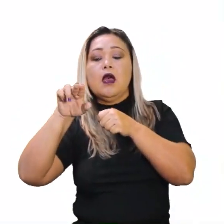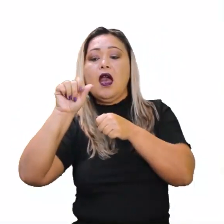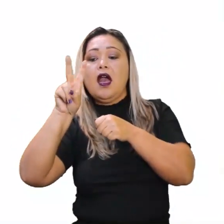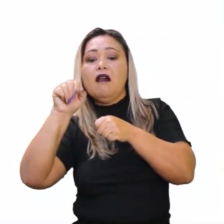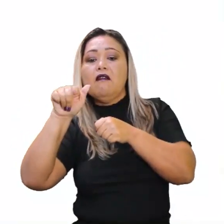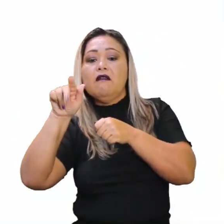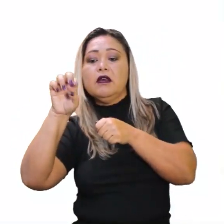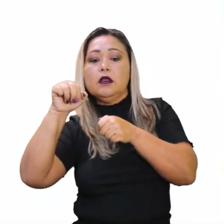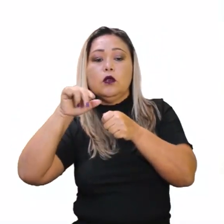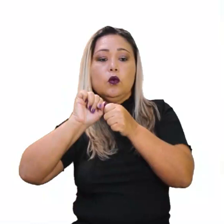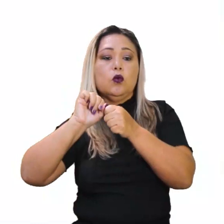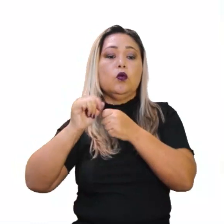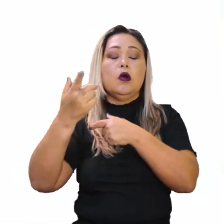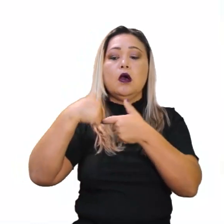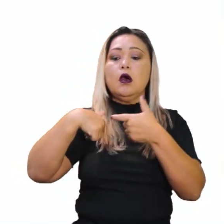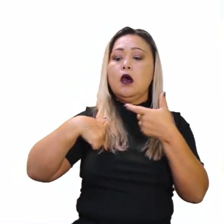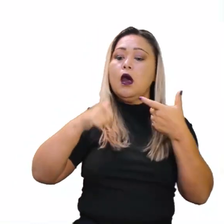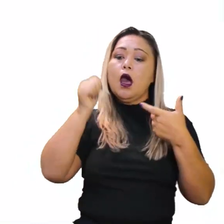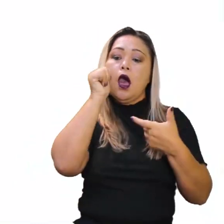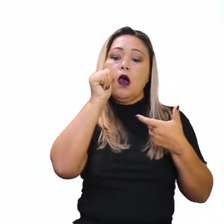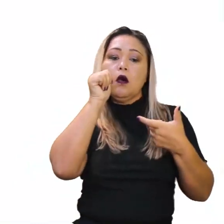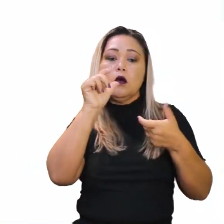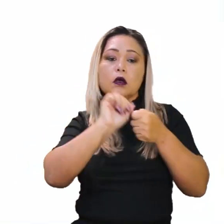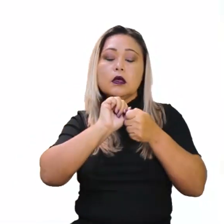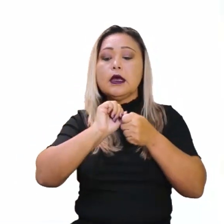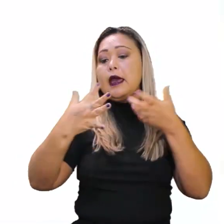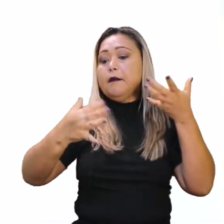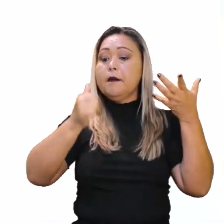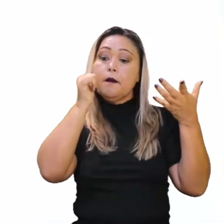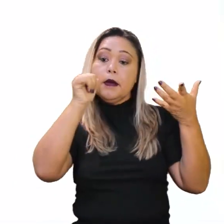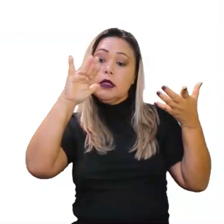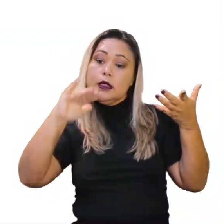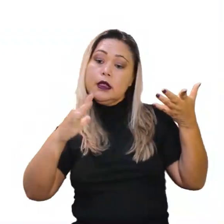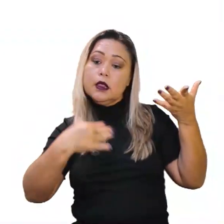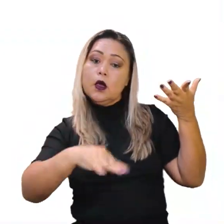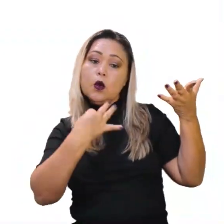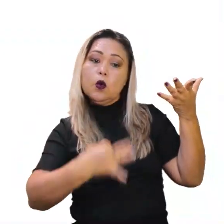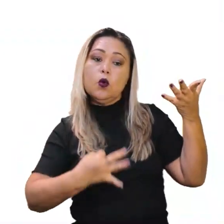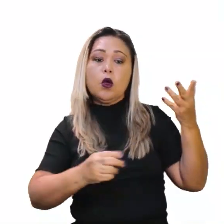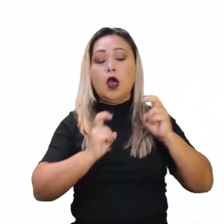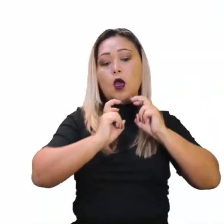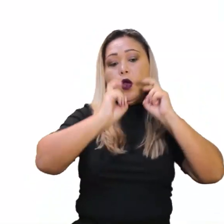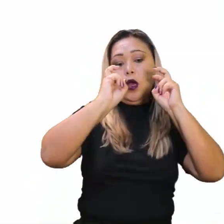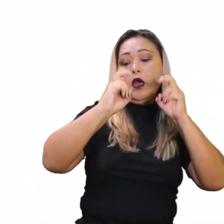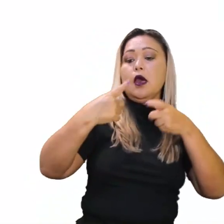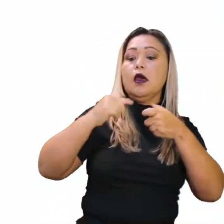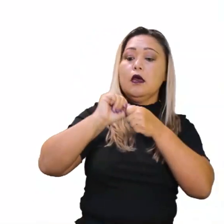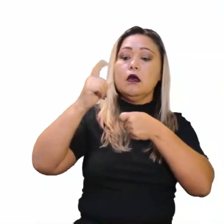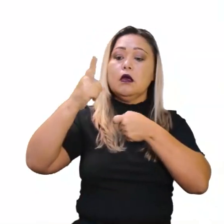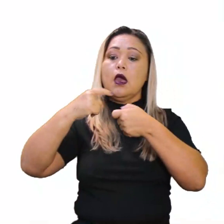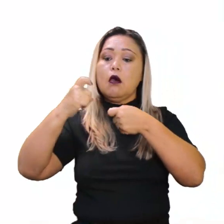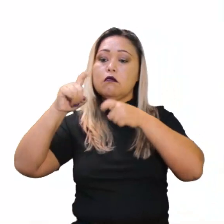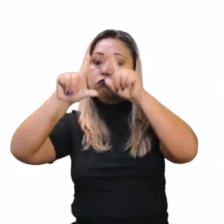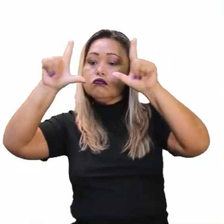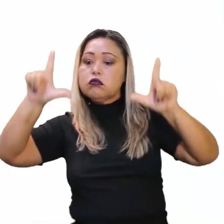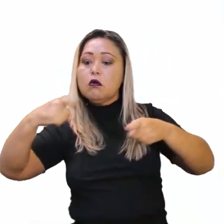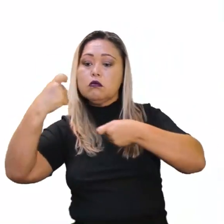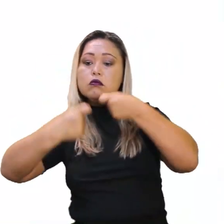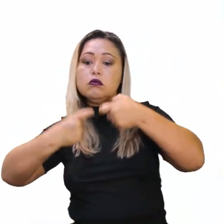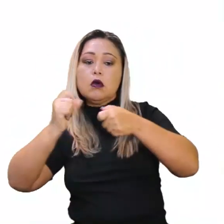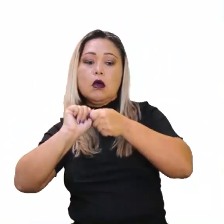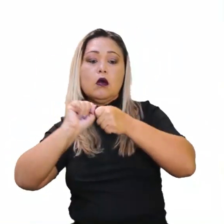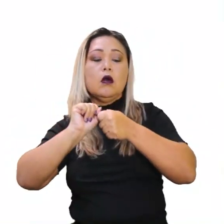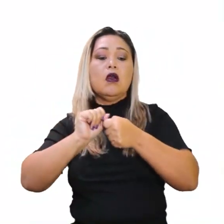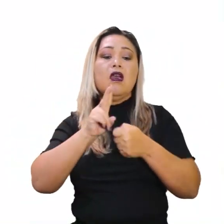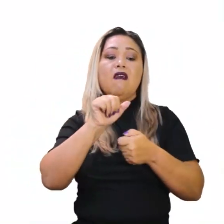Avignon, temos Mona Lisa e a Menina com o Bandolim, O Grito e Guernica, Vênus de